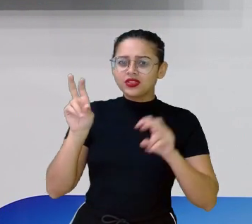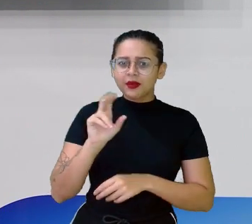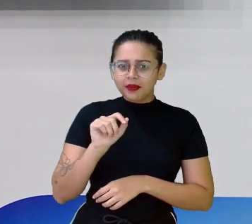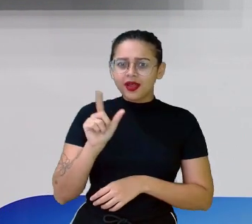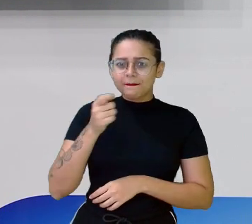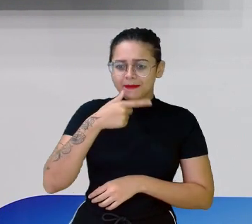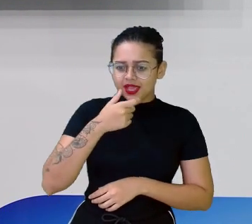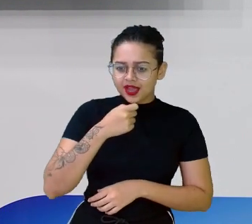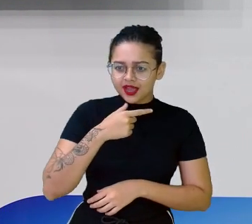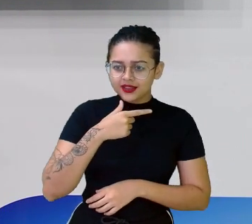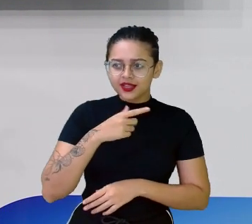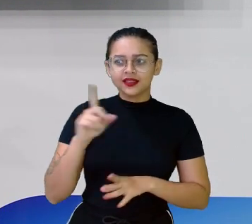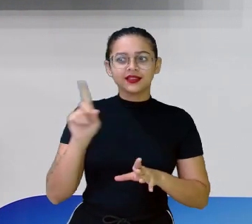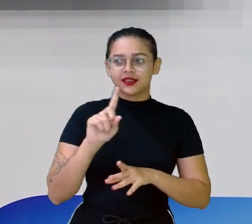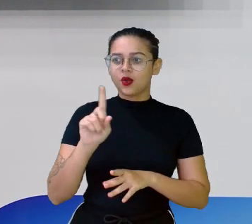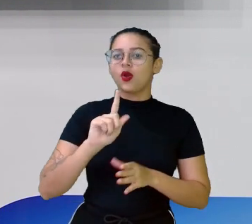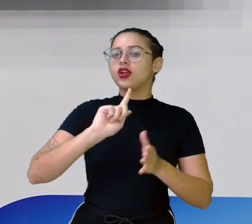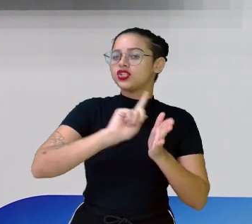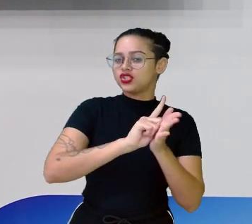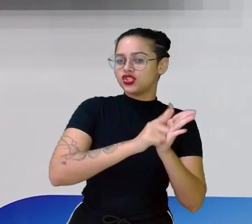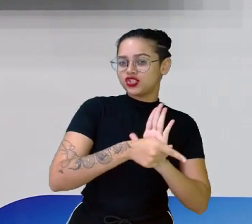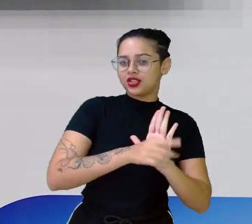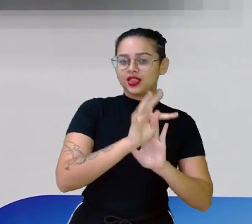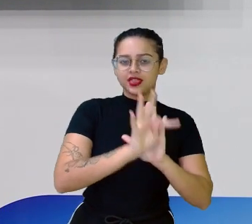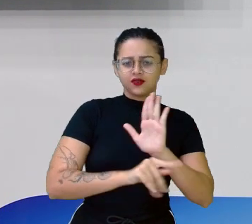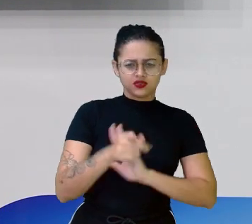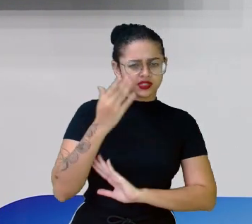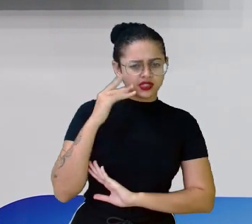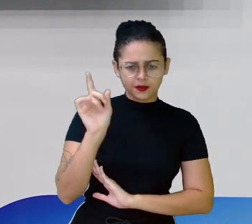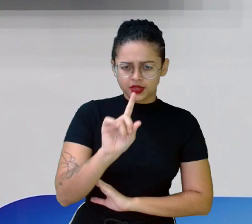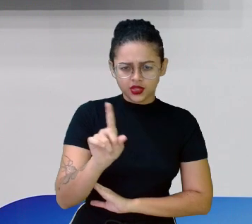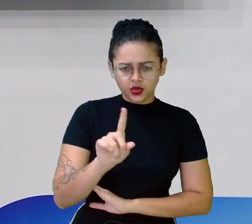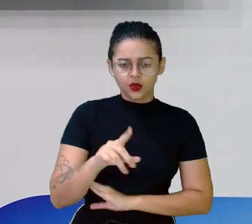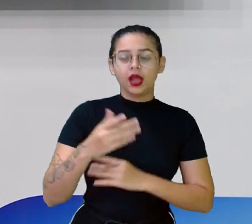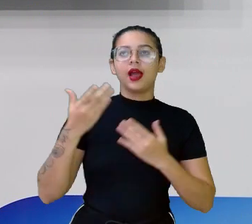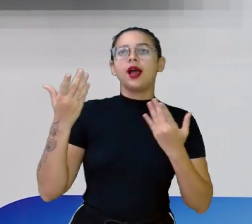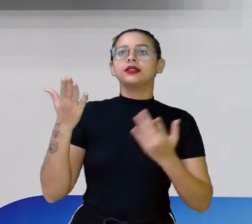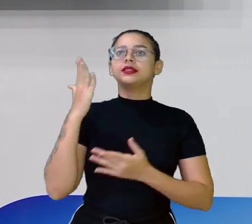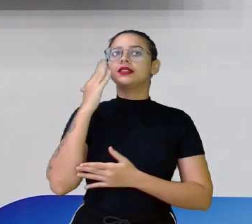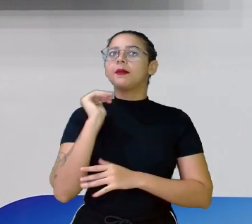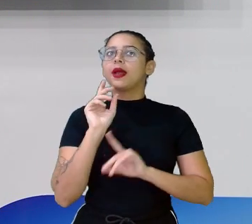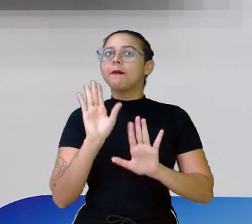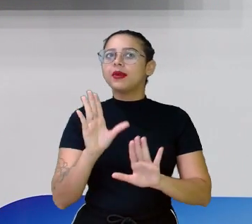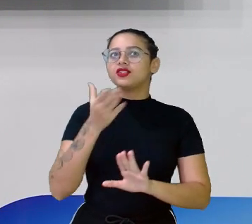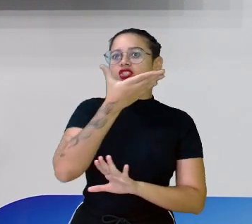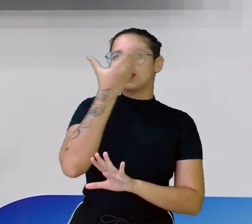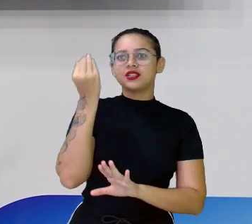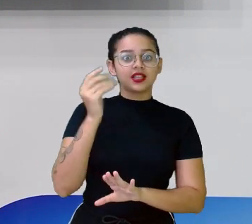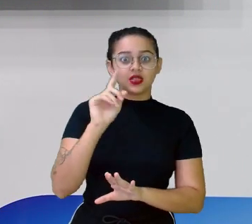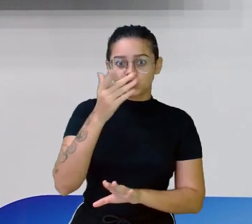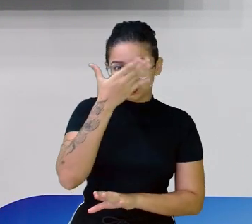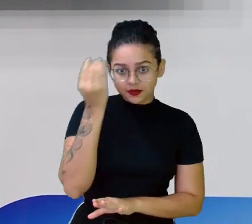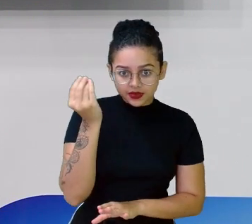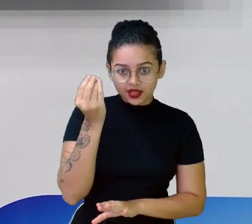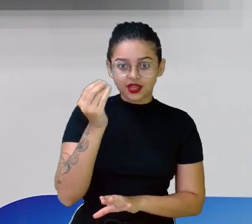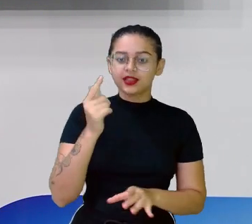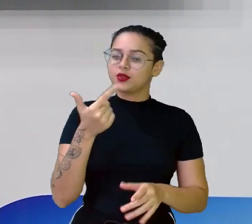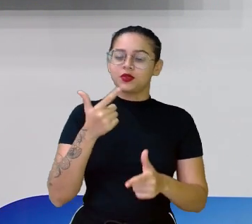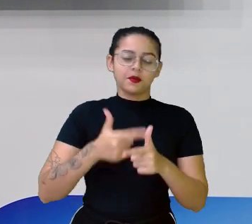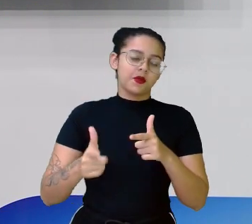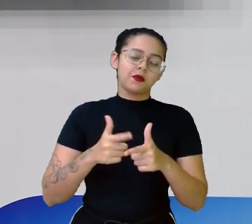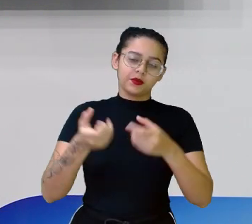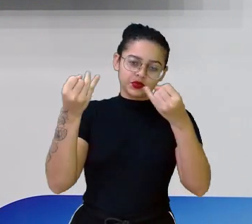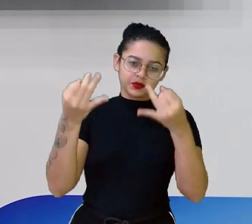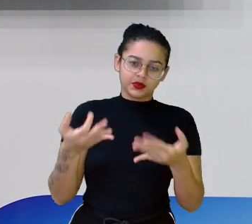piada. Não, gente, piada é um gênero textual. Você não sabia disso? Ah, sabia, mas tinha esquecido. Não sabia? Não tem